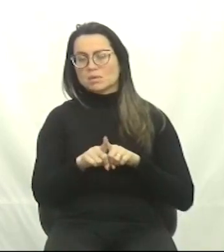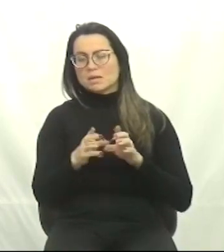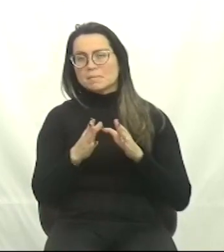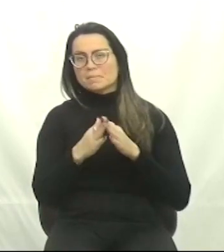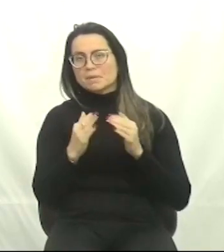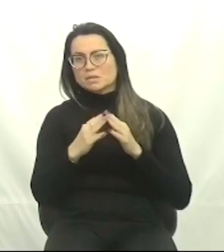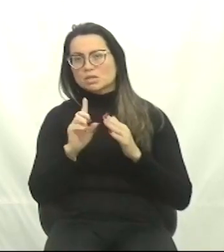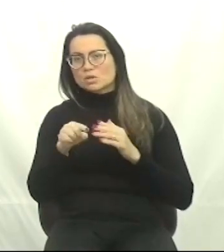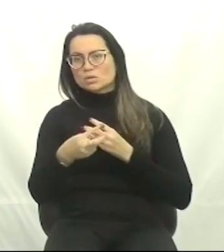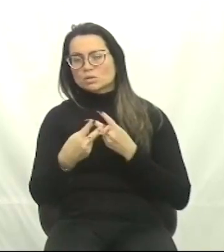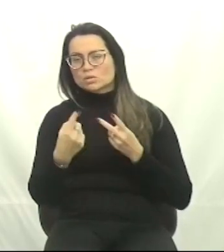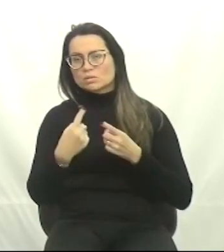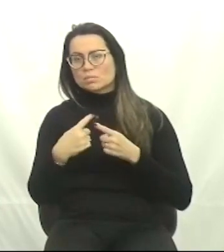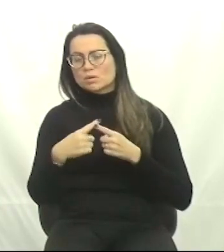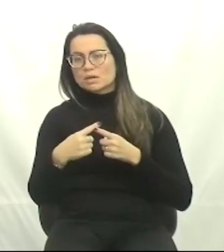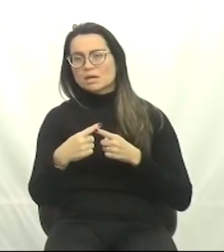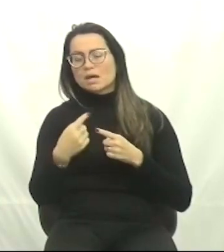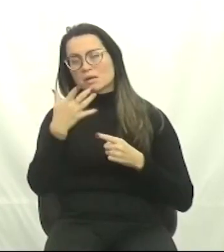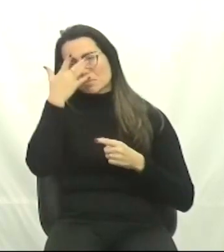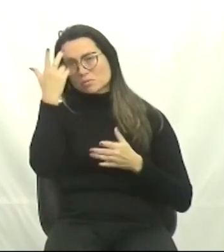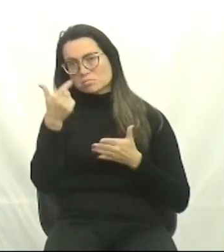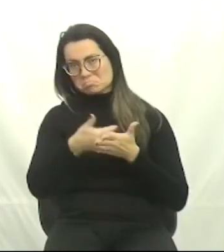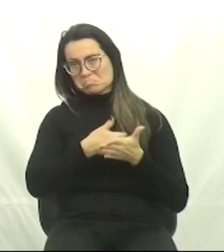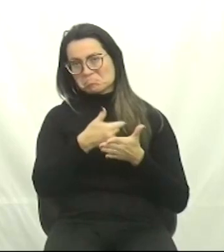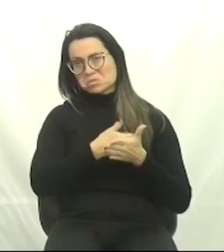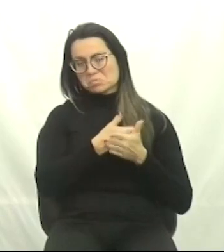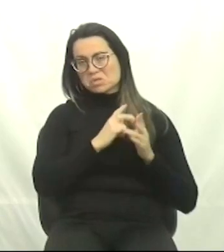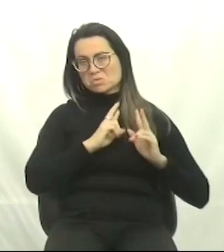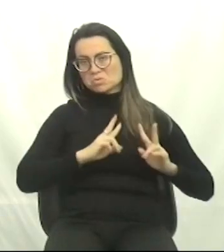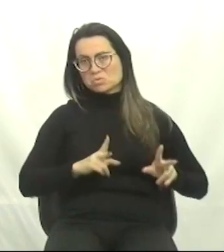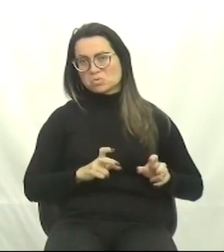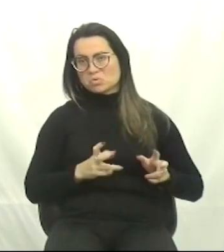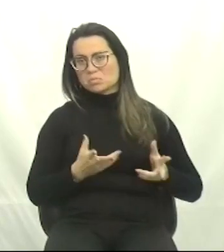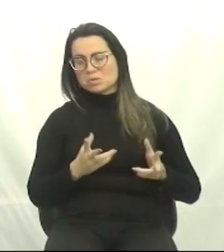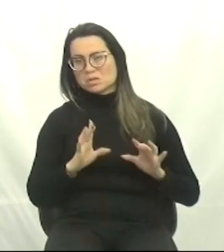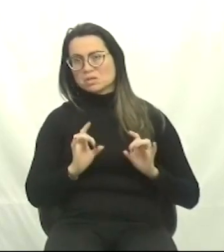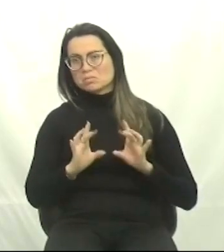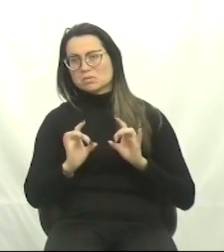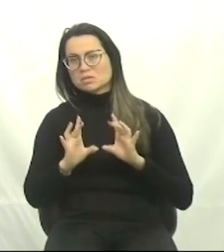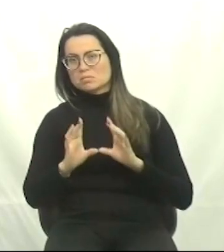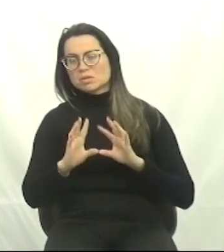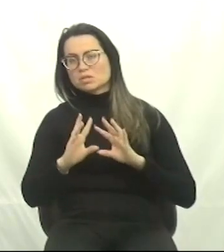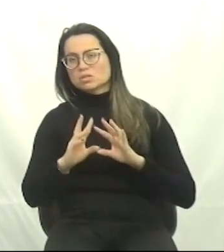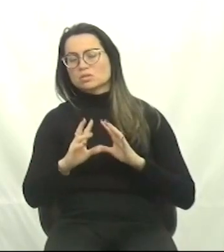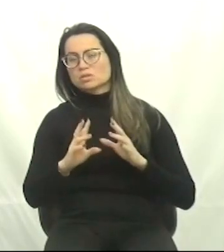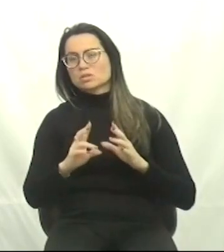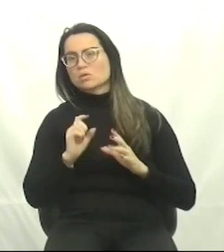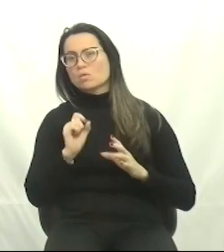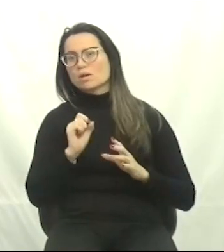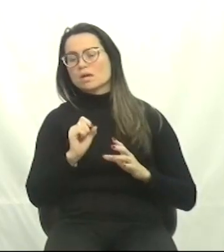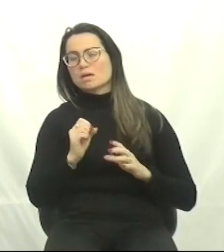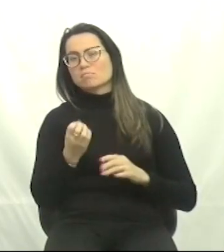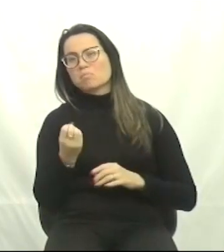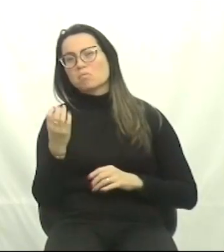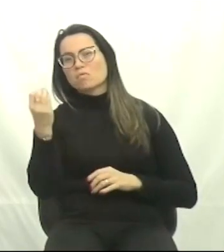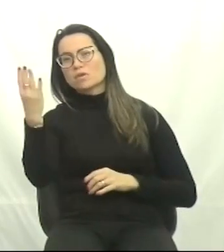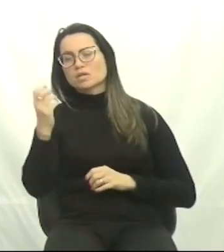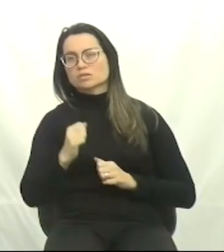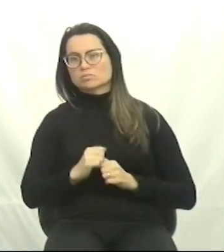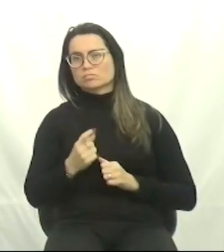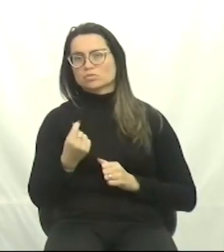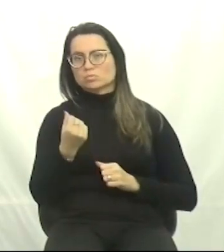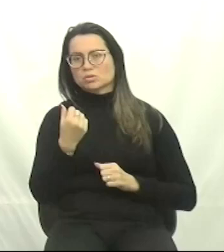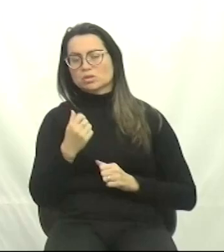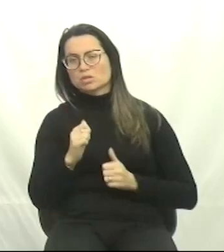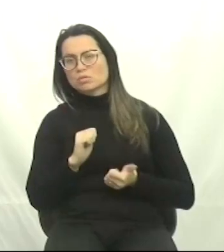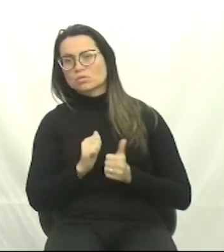porque tenho recebido questionamentos a respeito disso, em especial sobre essas viagens, em especial sobre atletas